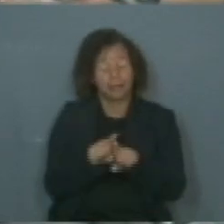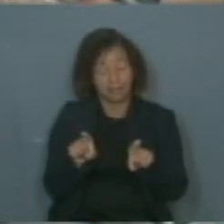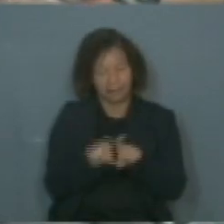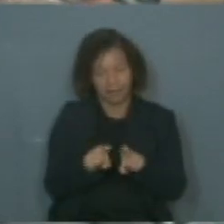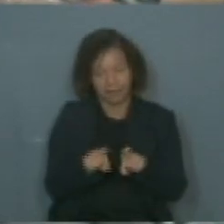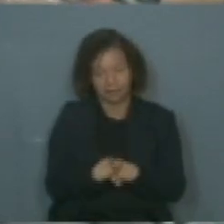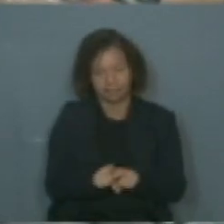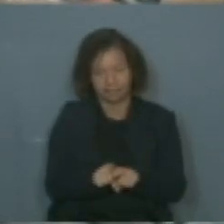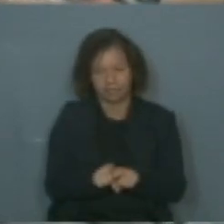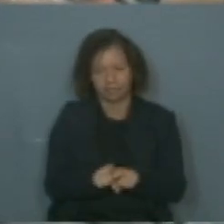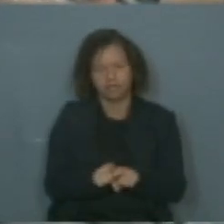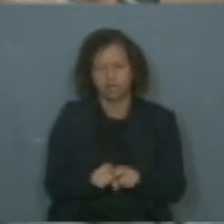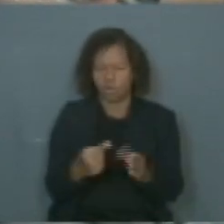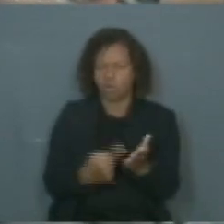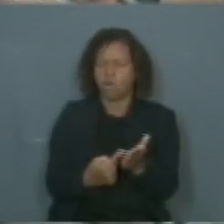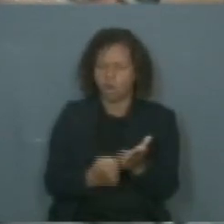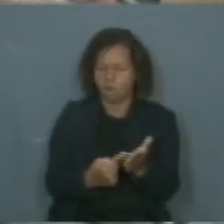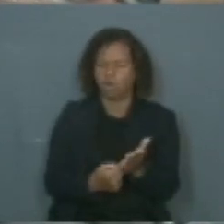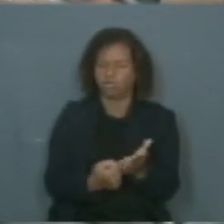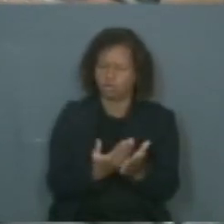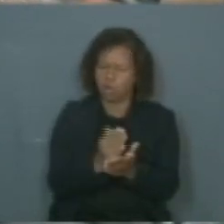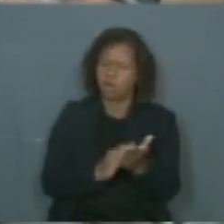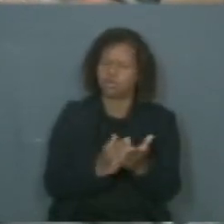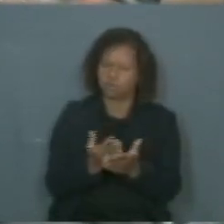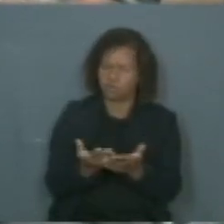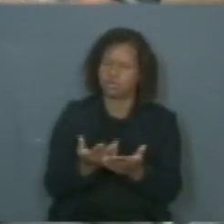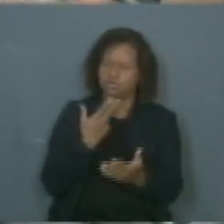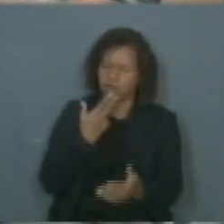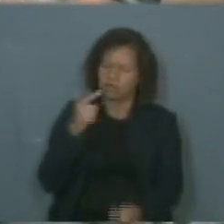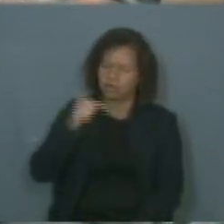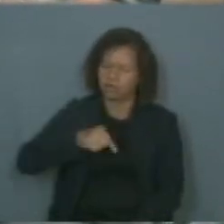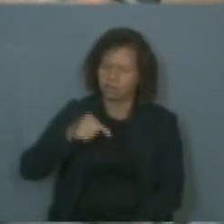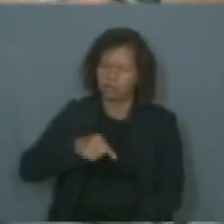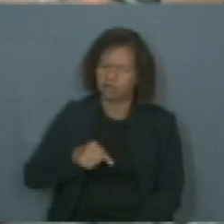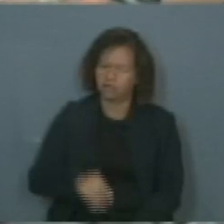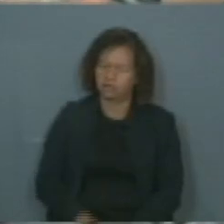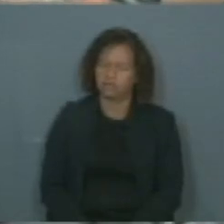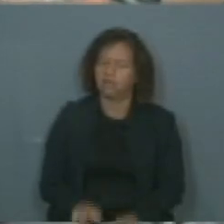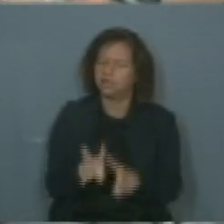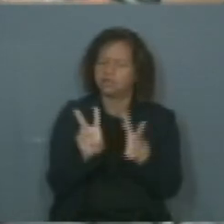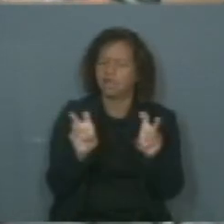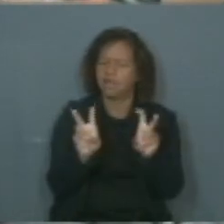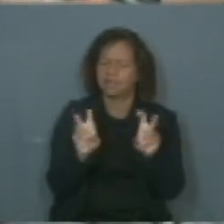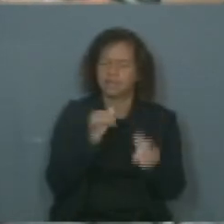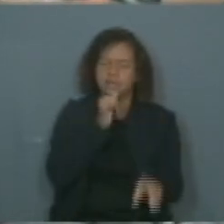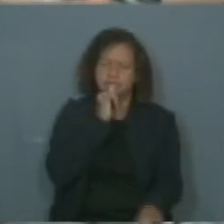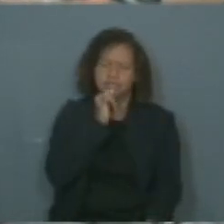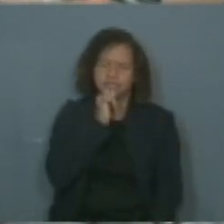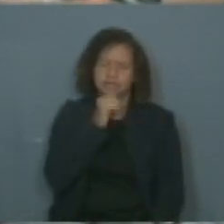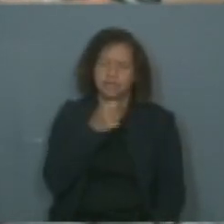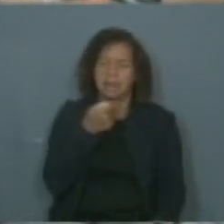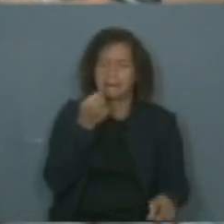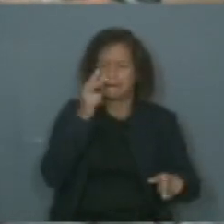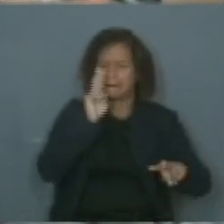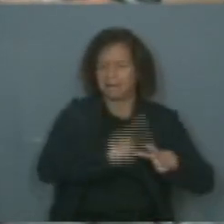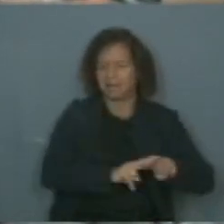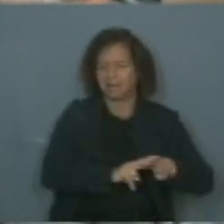tempo que concordo com algumas coisas que foram ditas aqui sobre a questão de